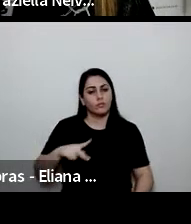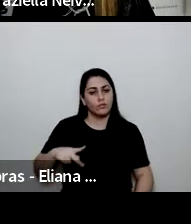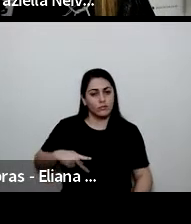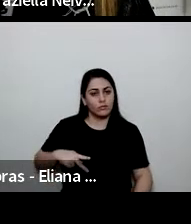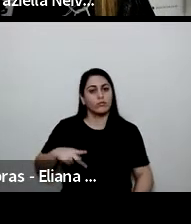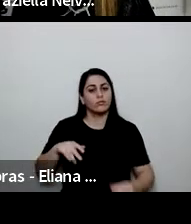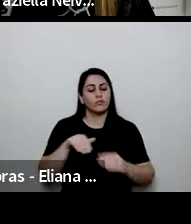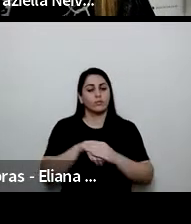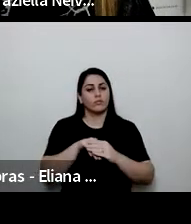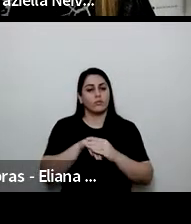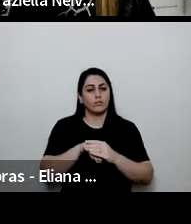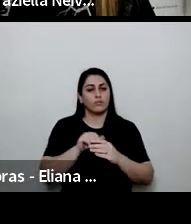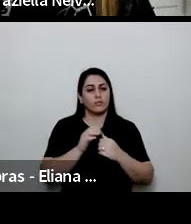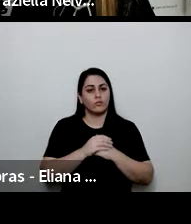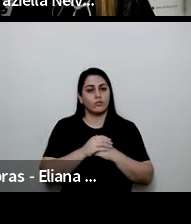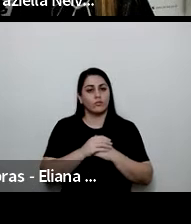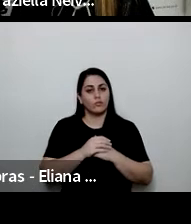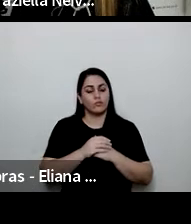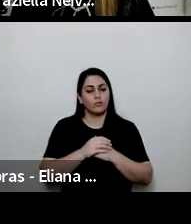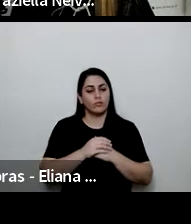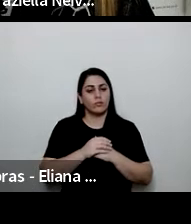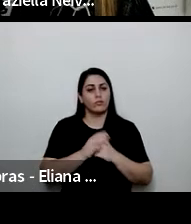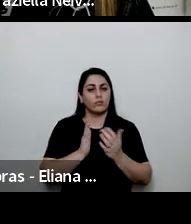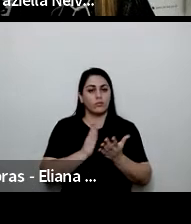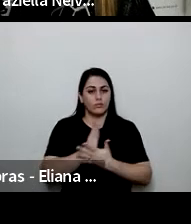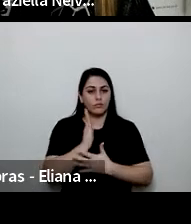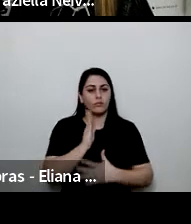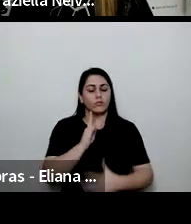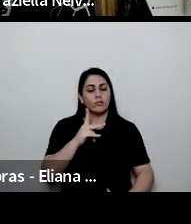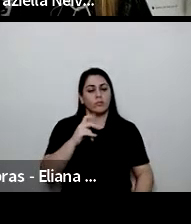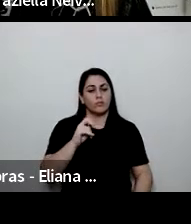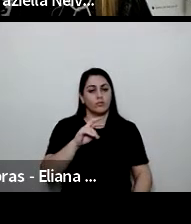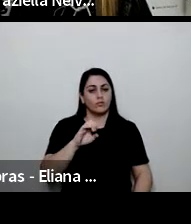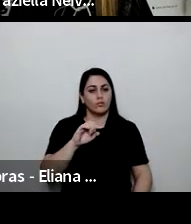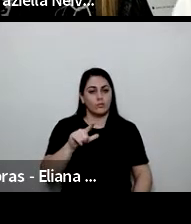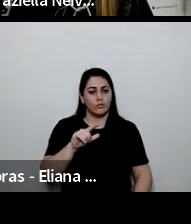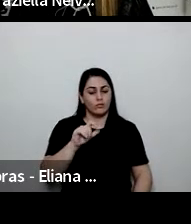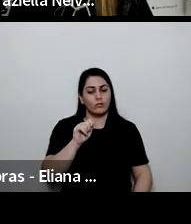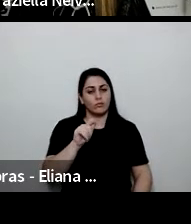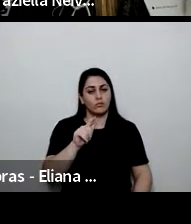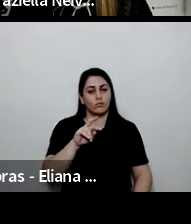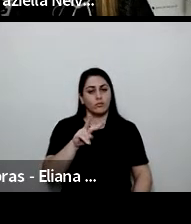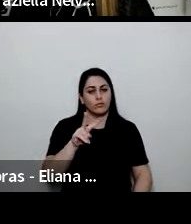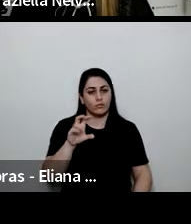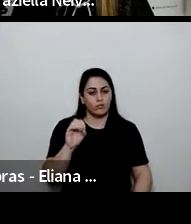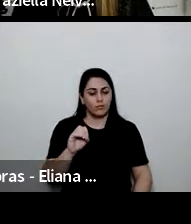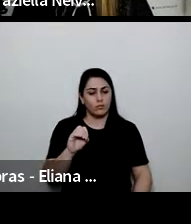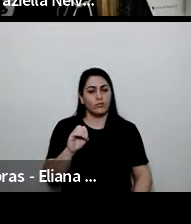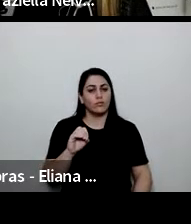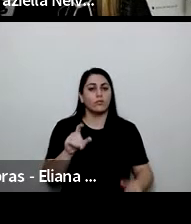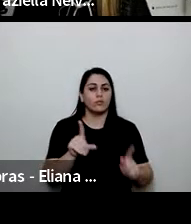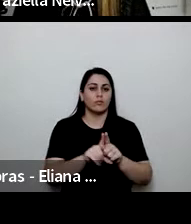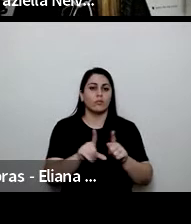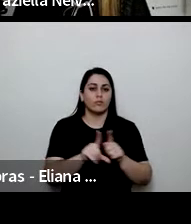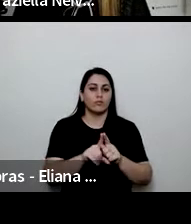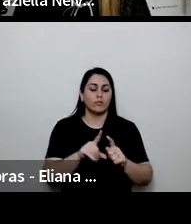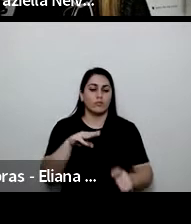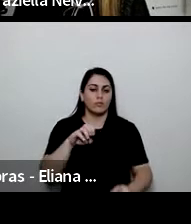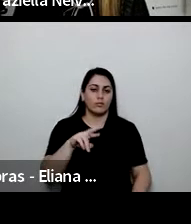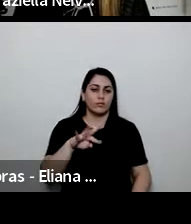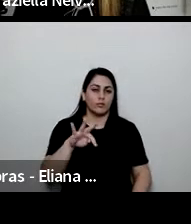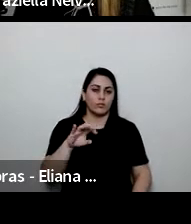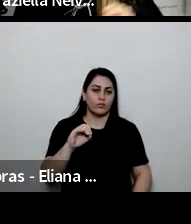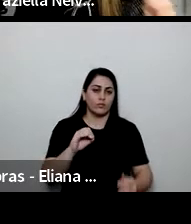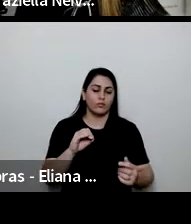eleitoral é pelo provimento parcial do agravo interno para se conhecer O agravo de instrumento e no mérito negar-lhe provimento